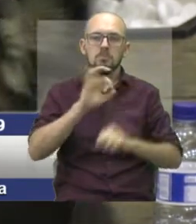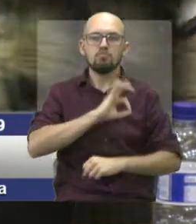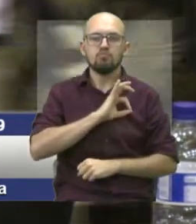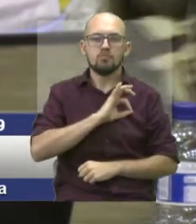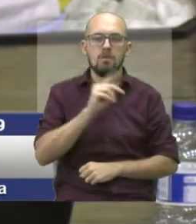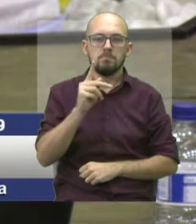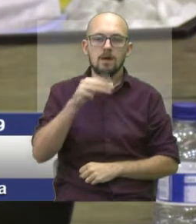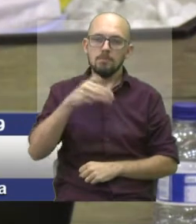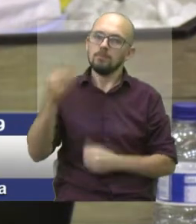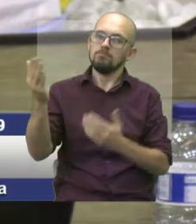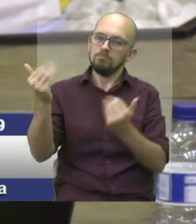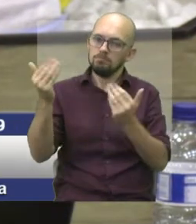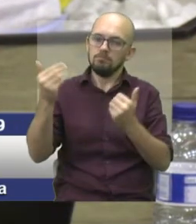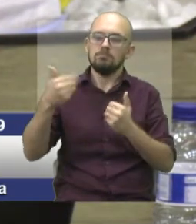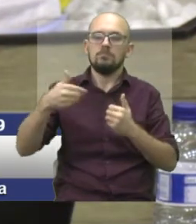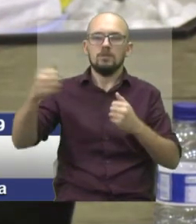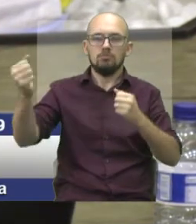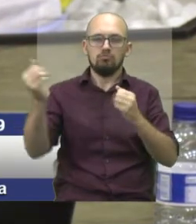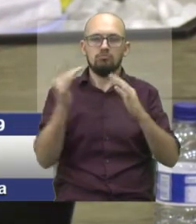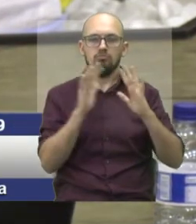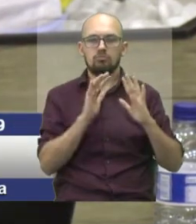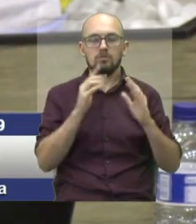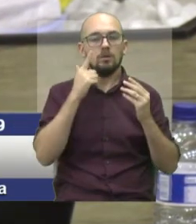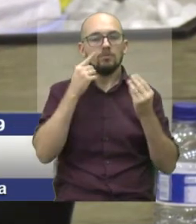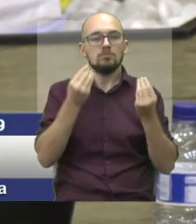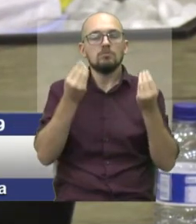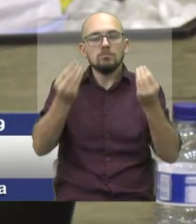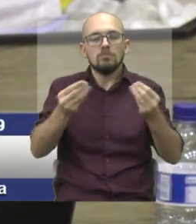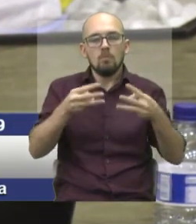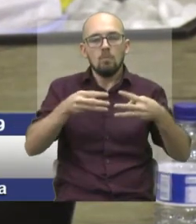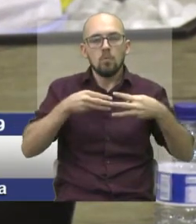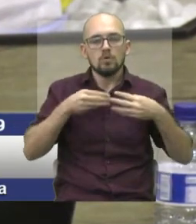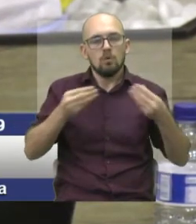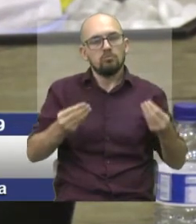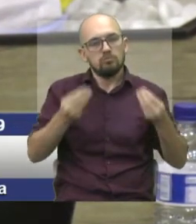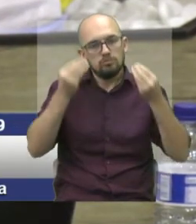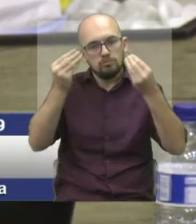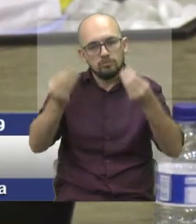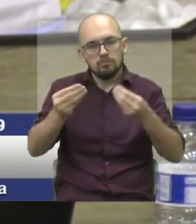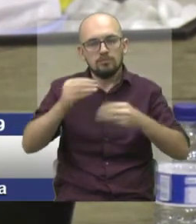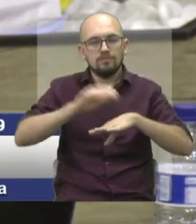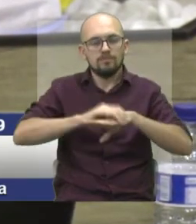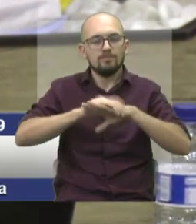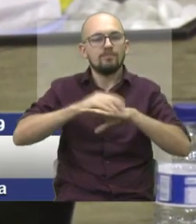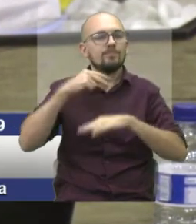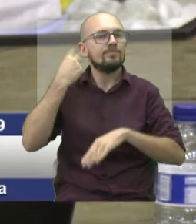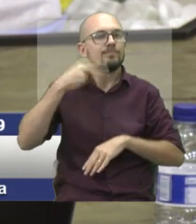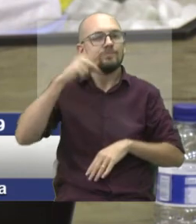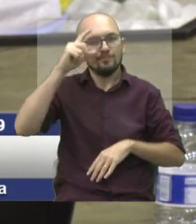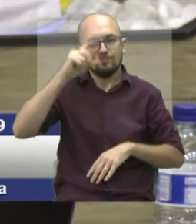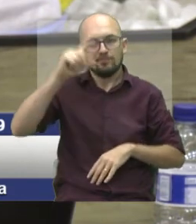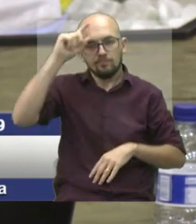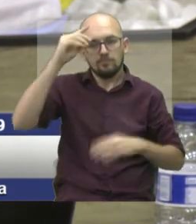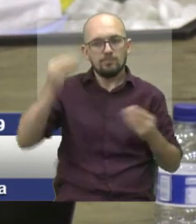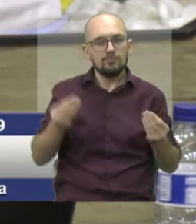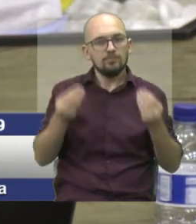que adentrem ao nosso plenário para receber aqui uma moção de autoria do vereador Fernando